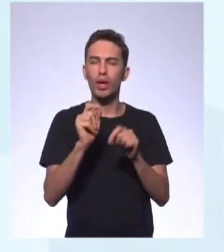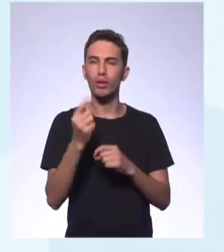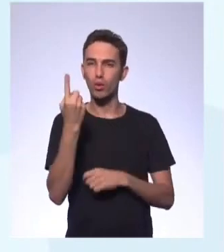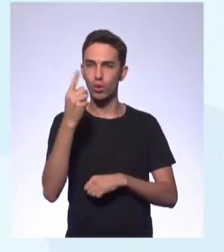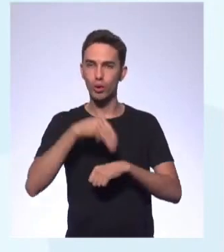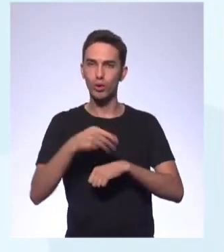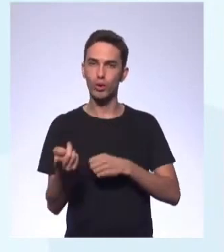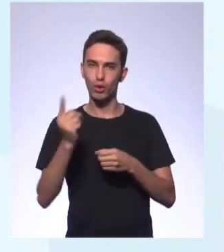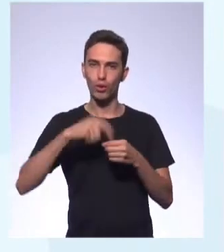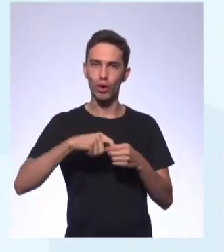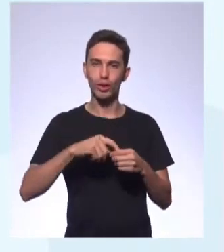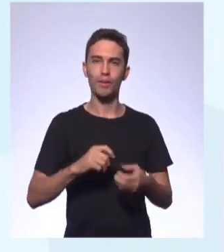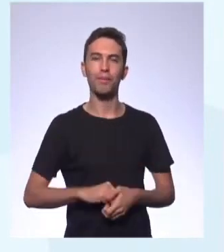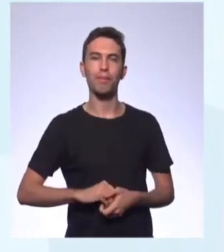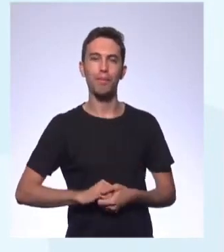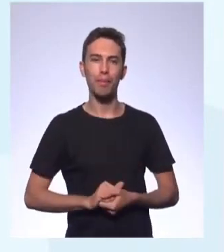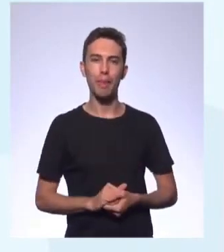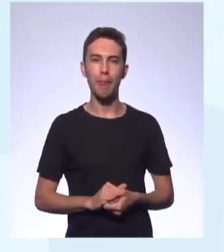já voltamos.